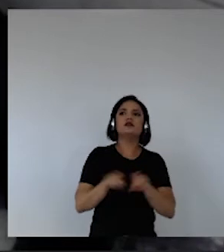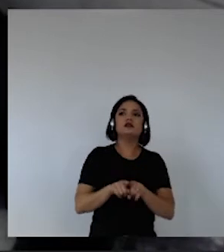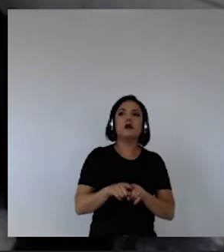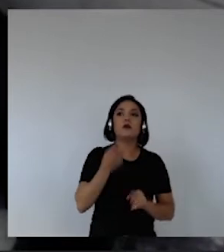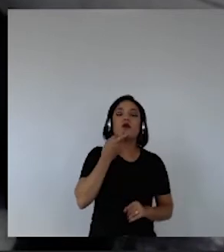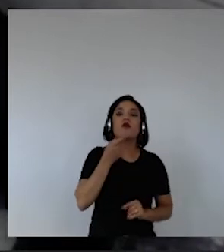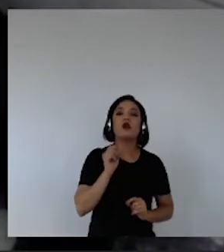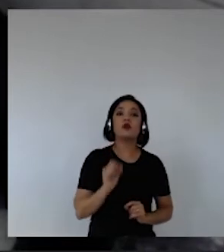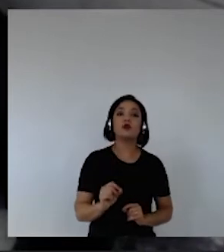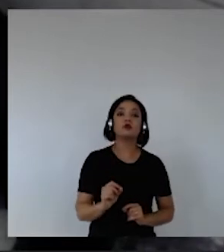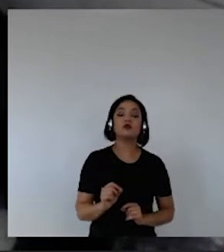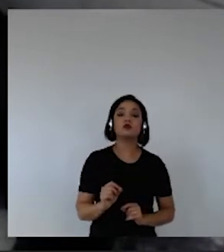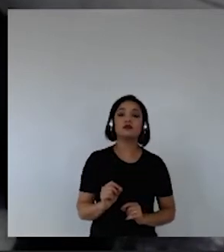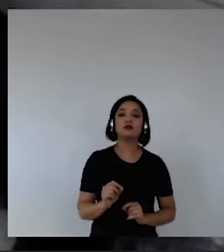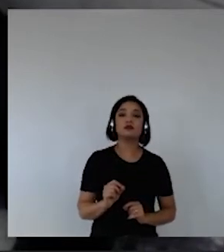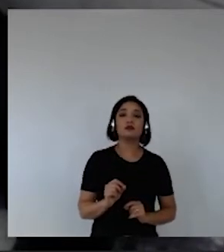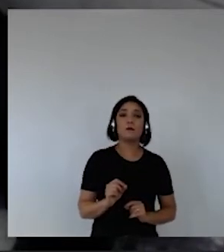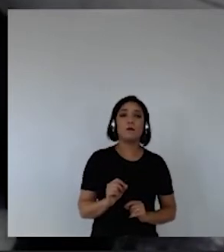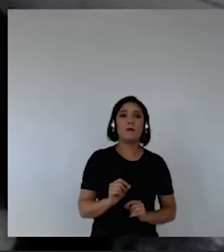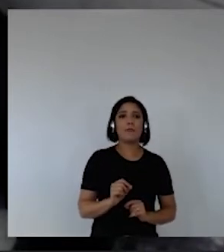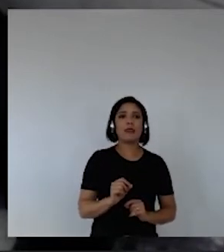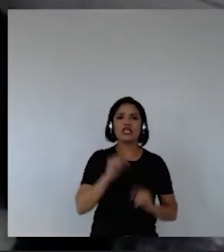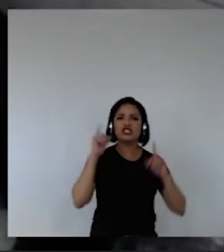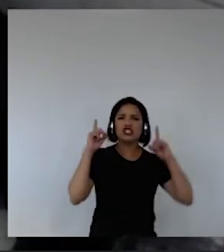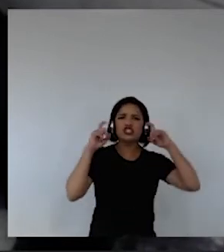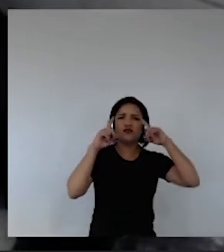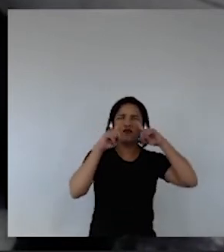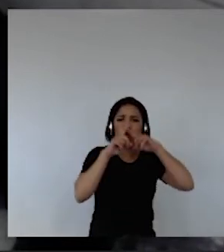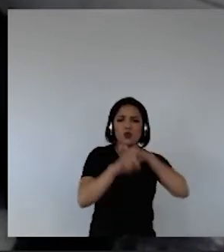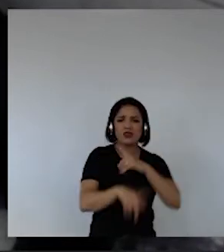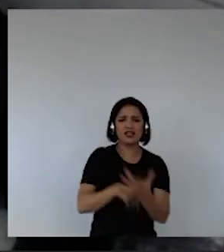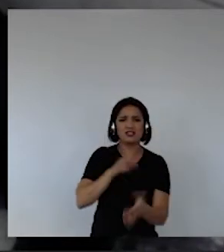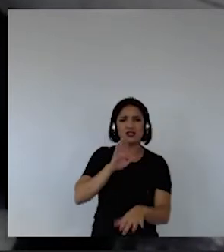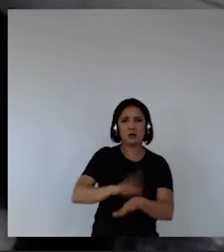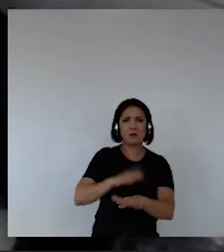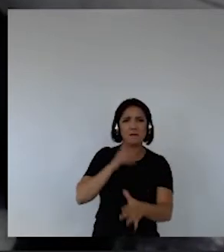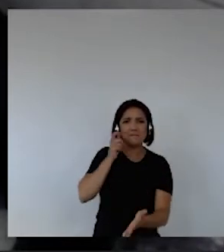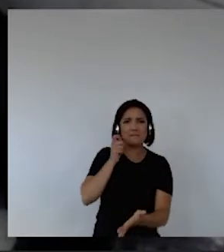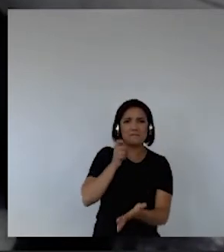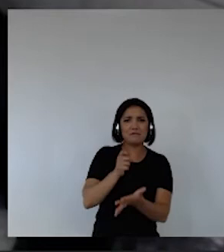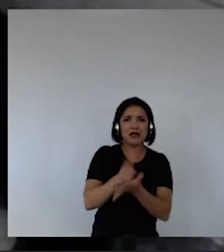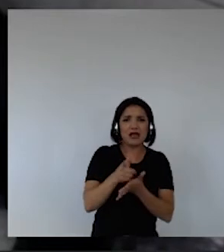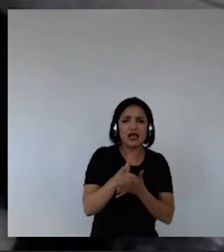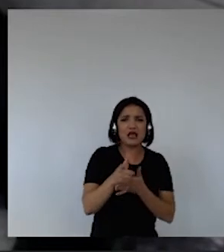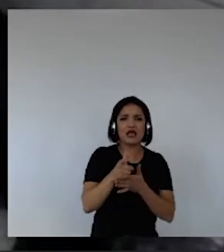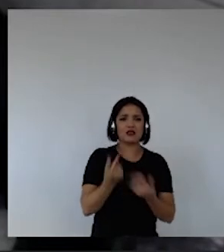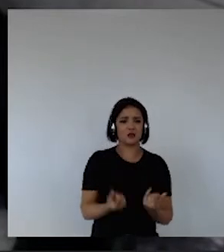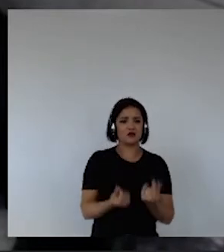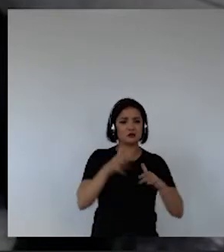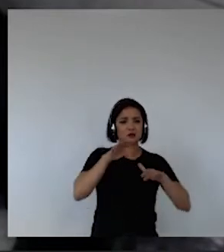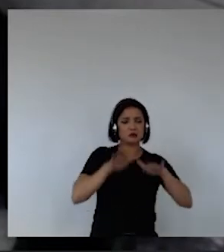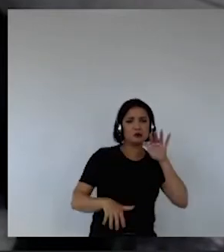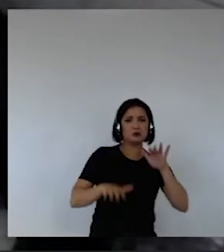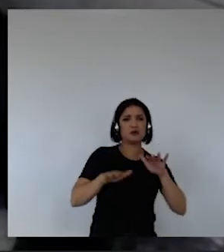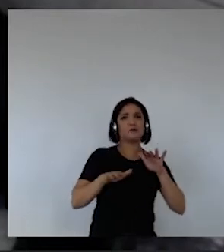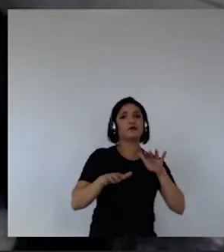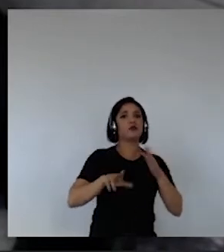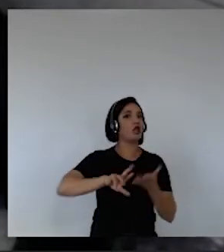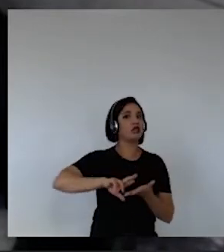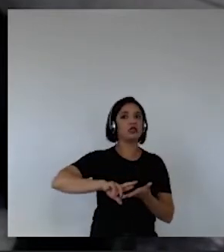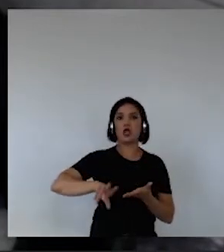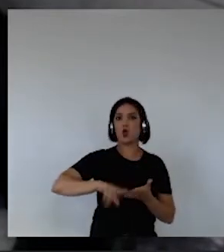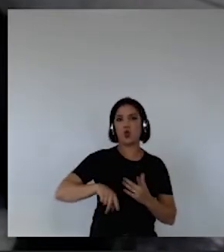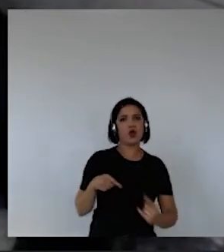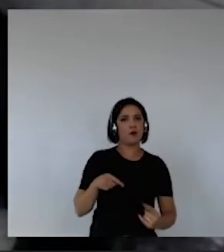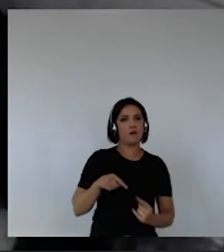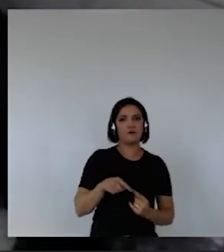que insolvência, dificuldade no pagamento, desequilíbrio financeiro de uma das partes não é